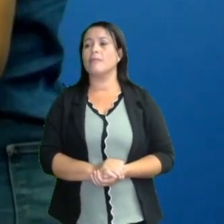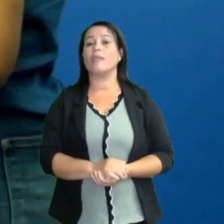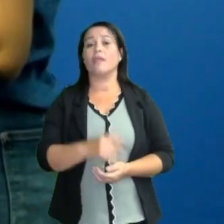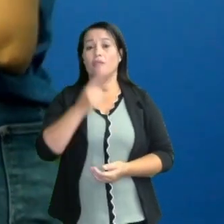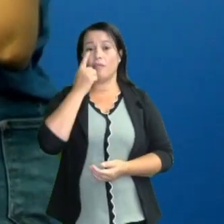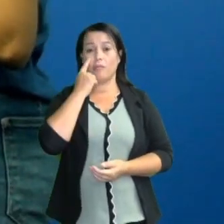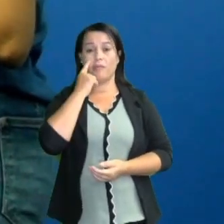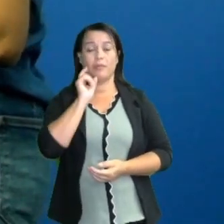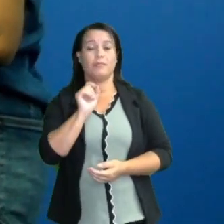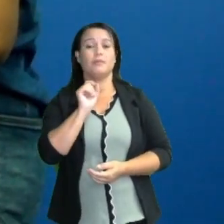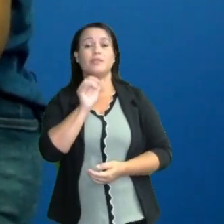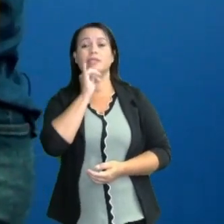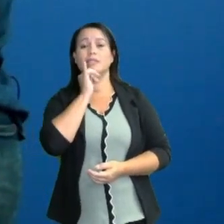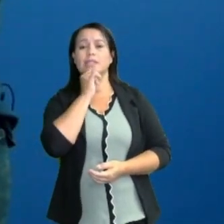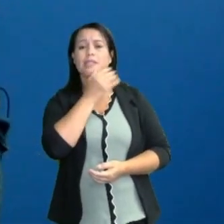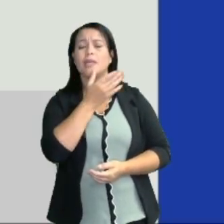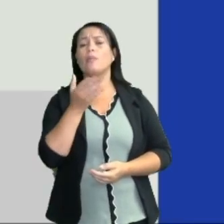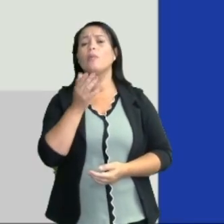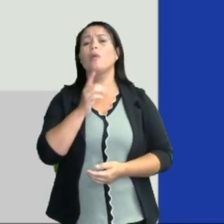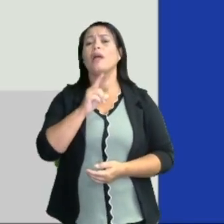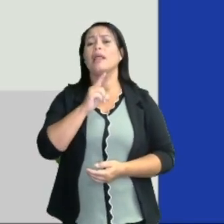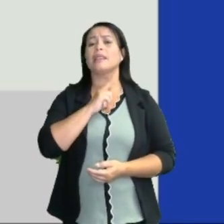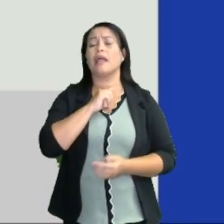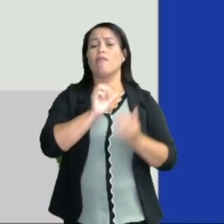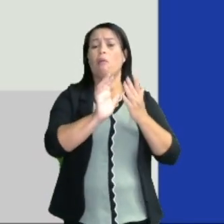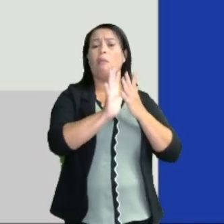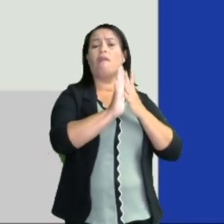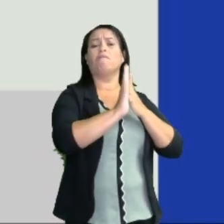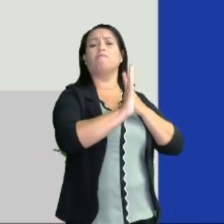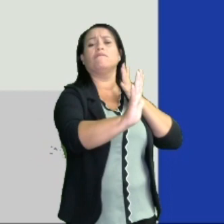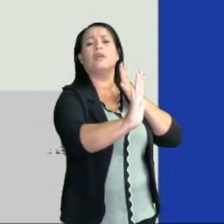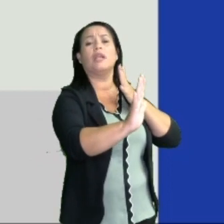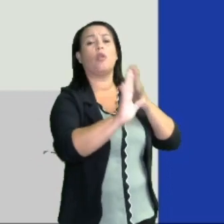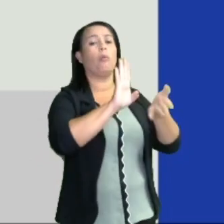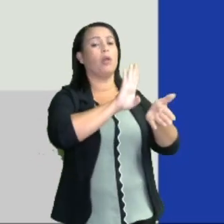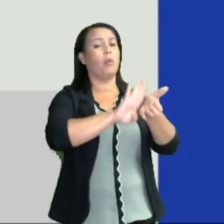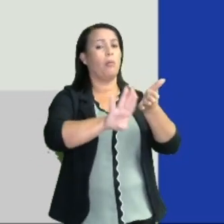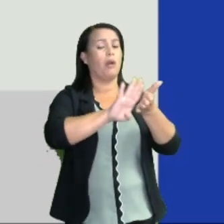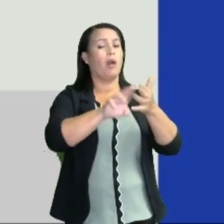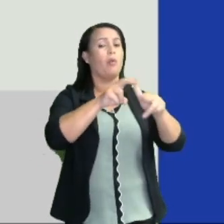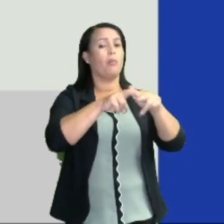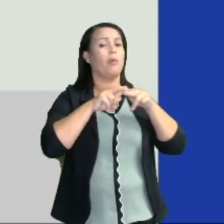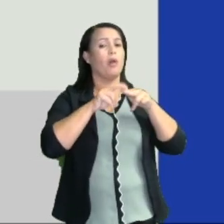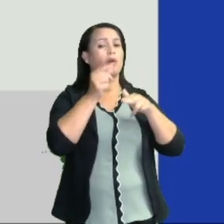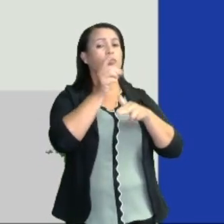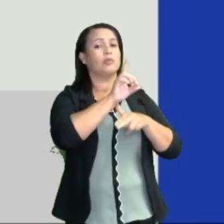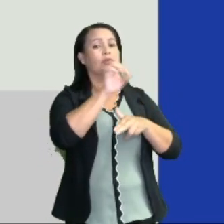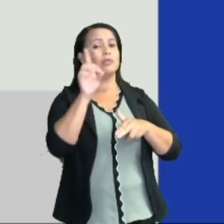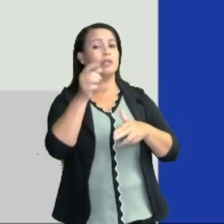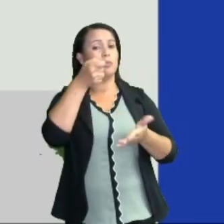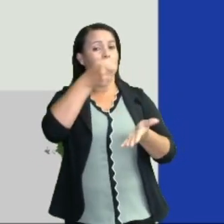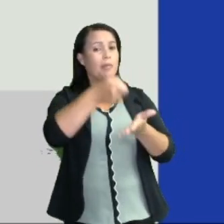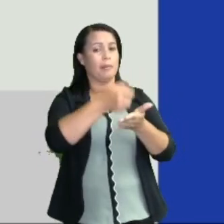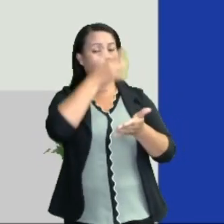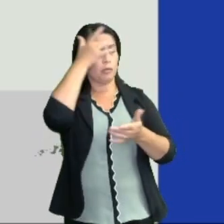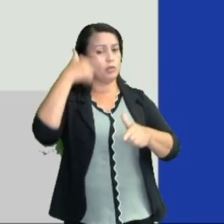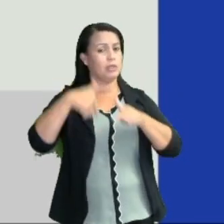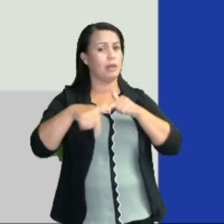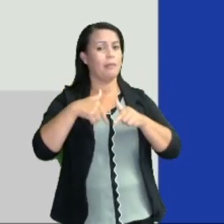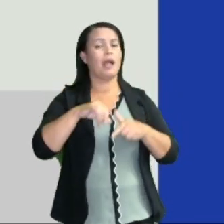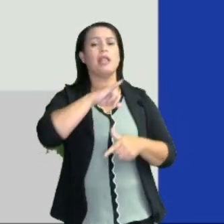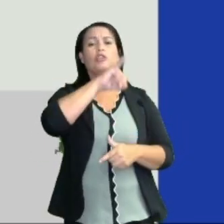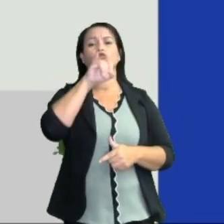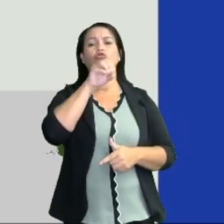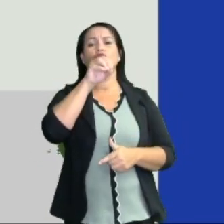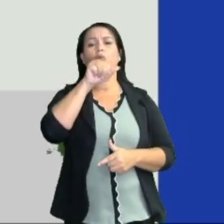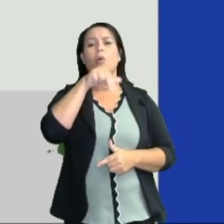Vamos ver aqui os exemplos. Estava uma fila enorme no banco por causa do dia do pagamento dos trabalhadores.